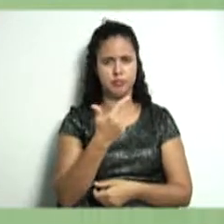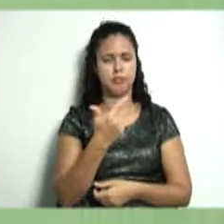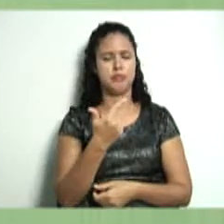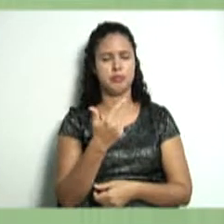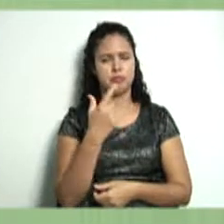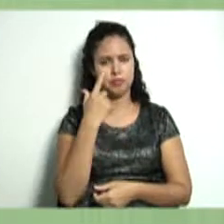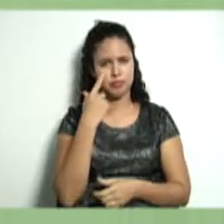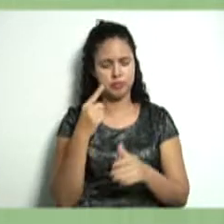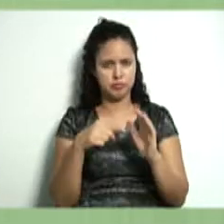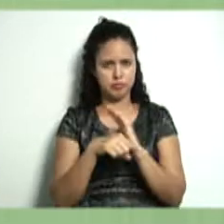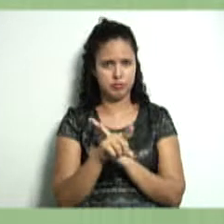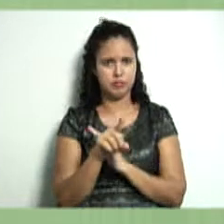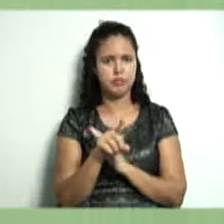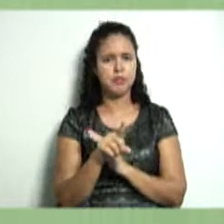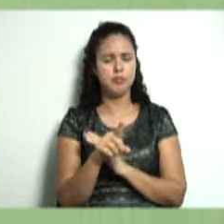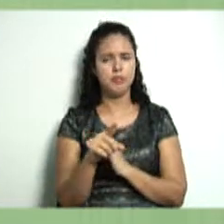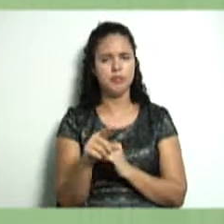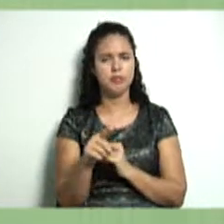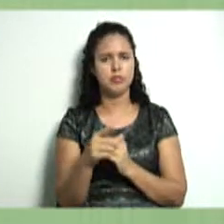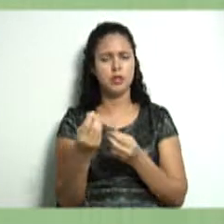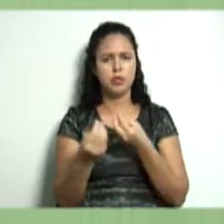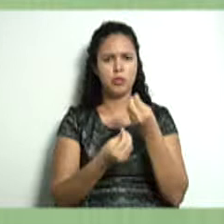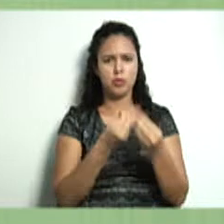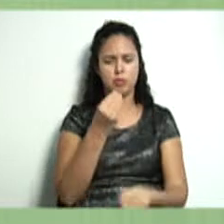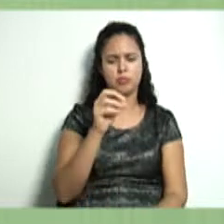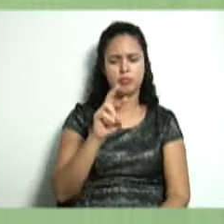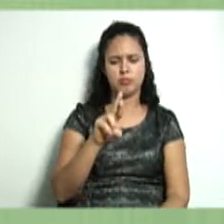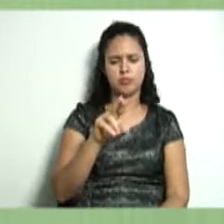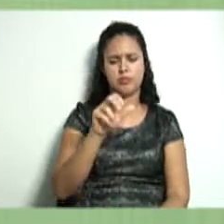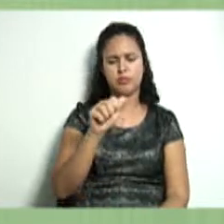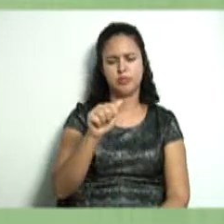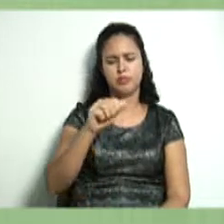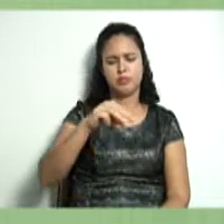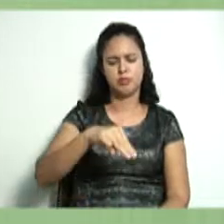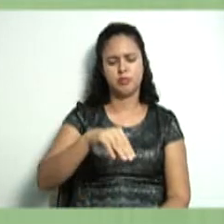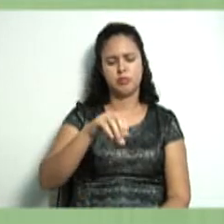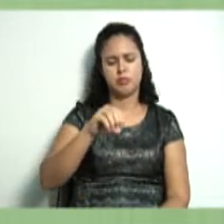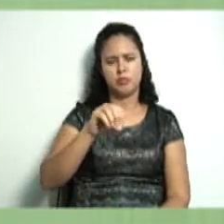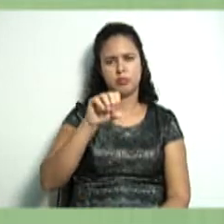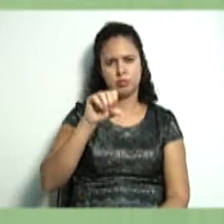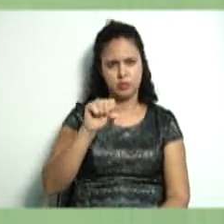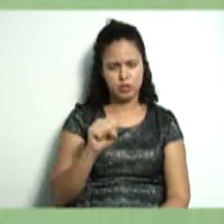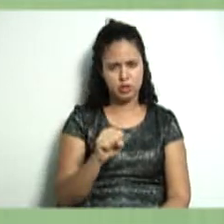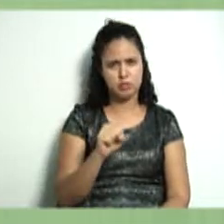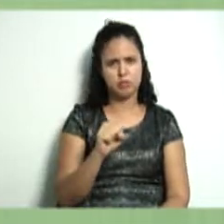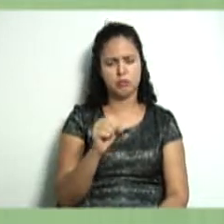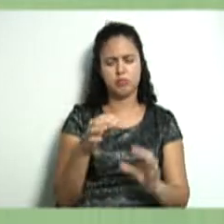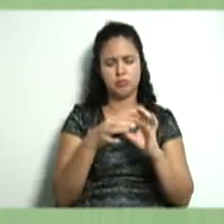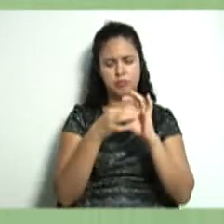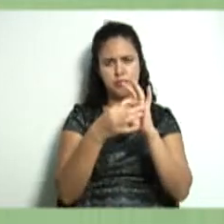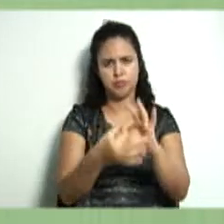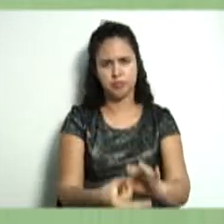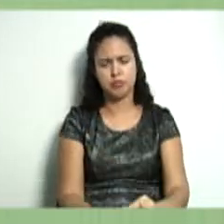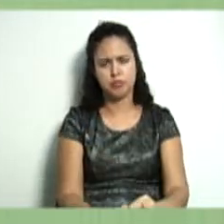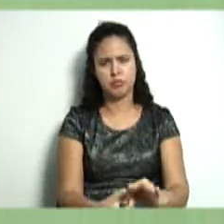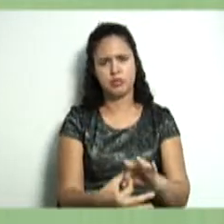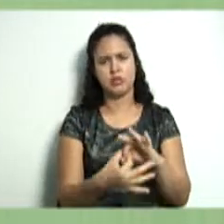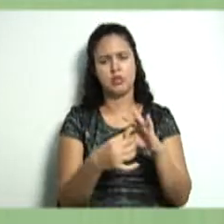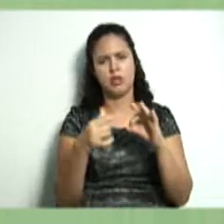segunda questão, a gente traz sobre os ramos. E também está relacionado àquela